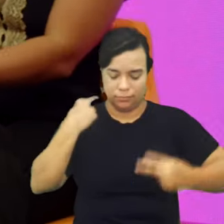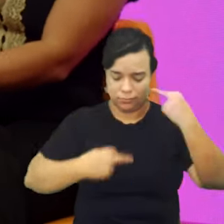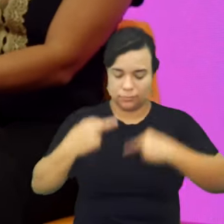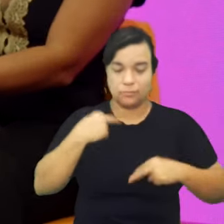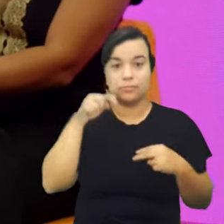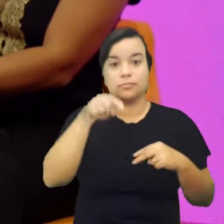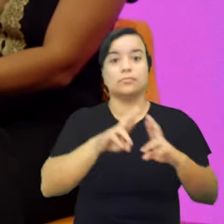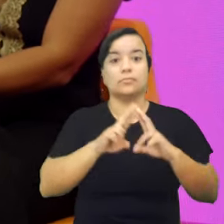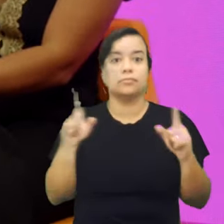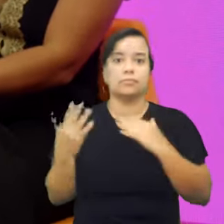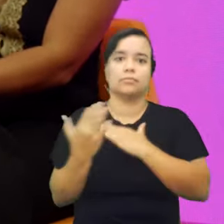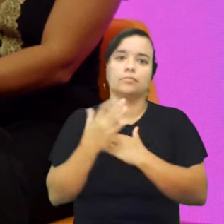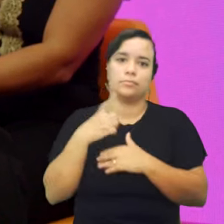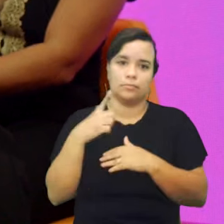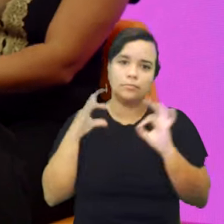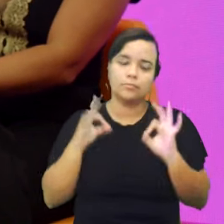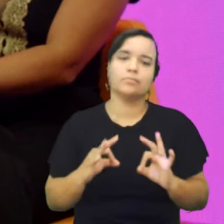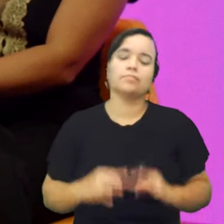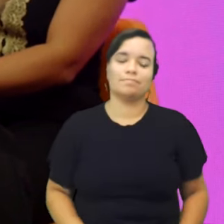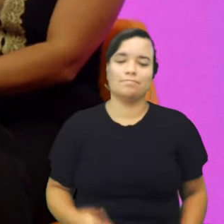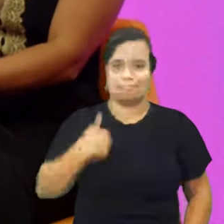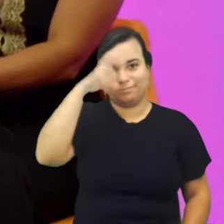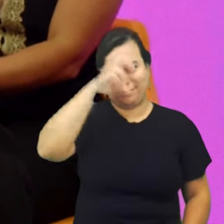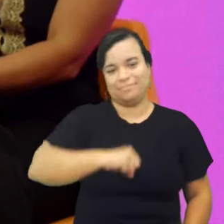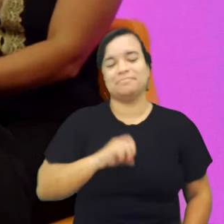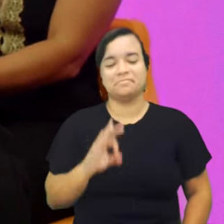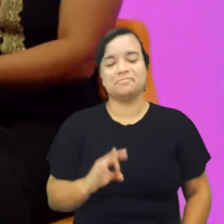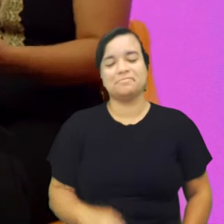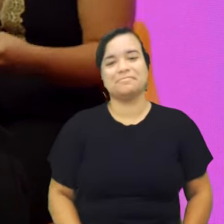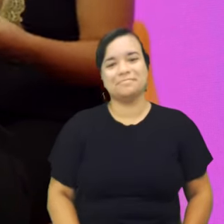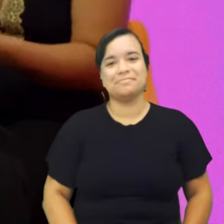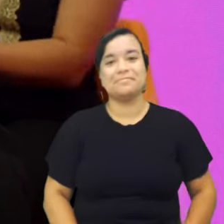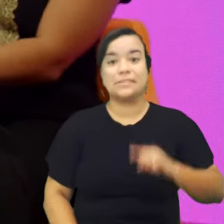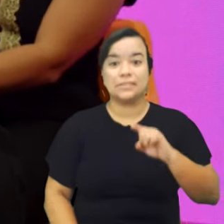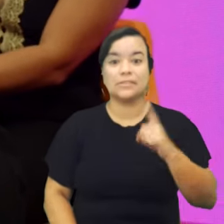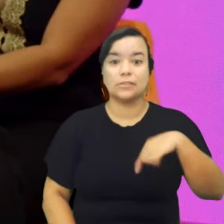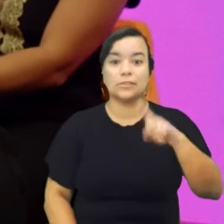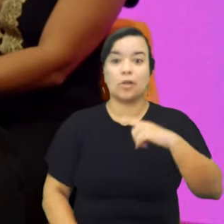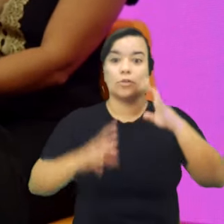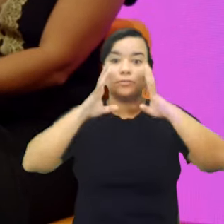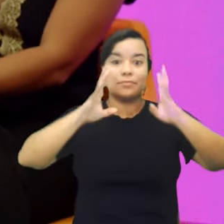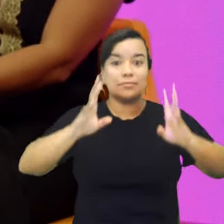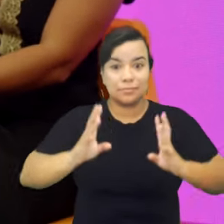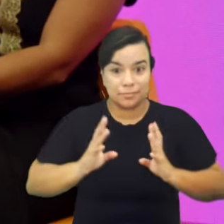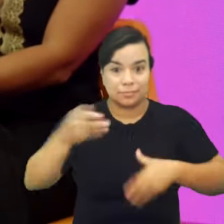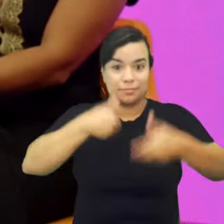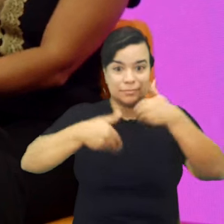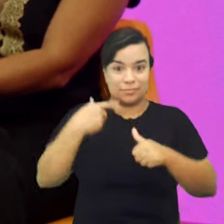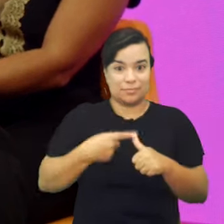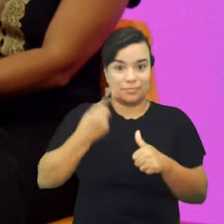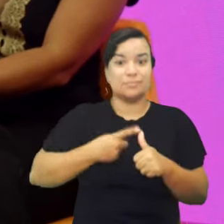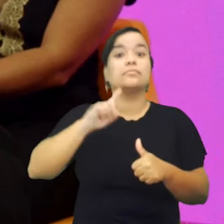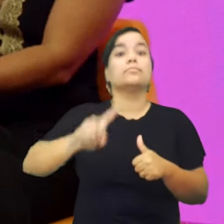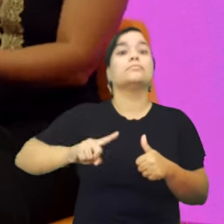eu acho que isso faz toda a diferença, né? E é exatamente isso, é a gente ter esse olhar de dentro para fora. Exatamente. Que muitas das